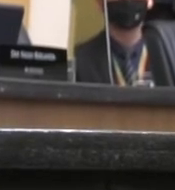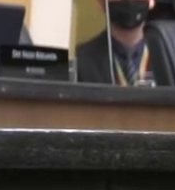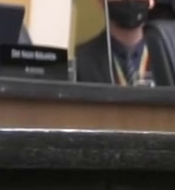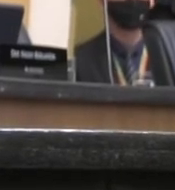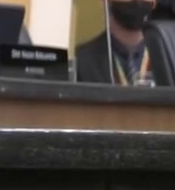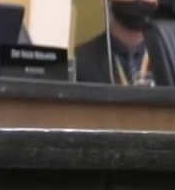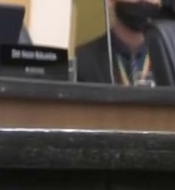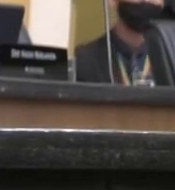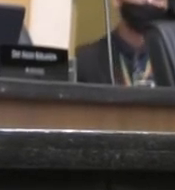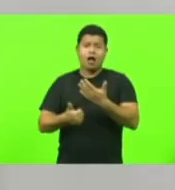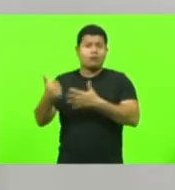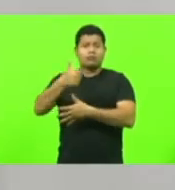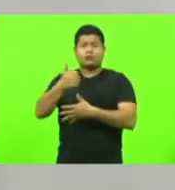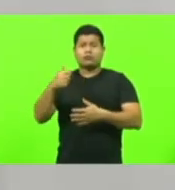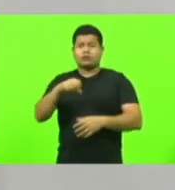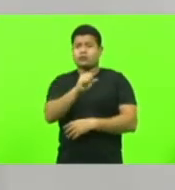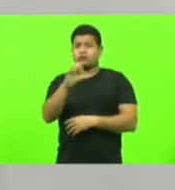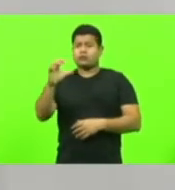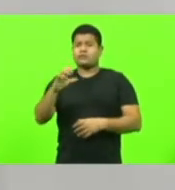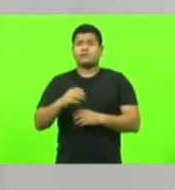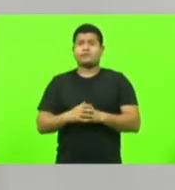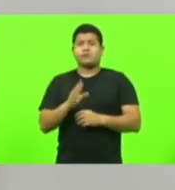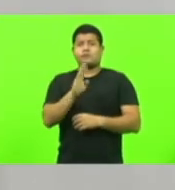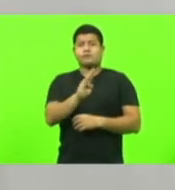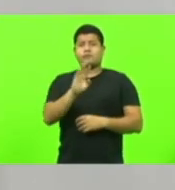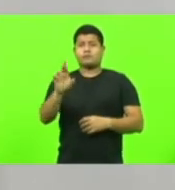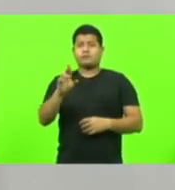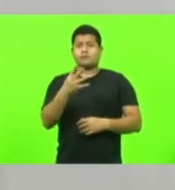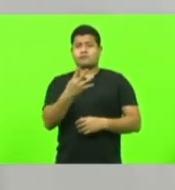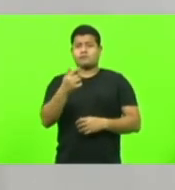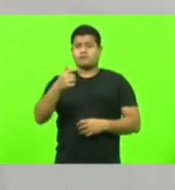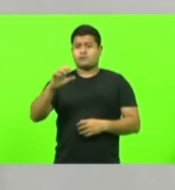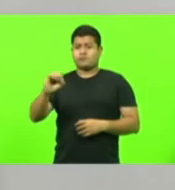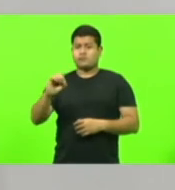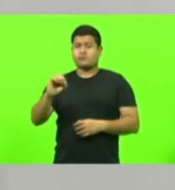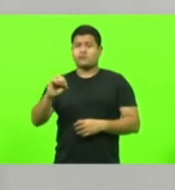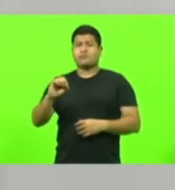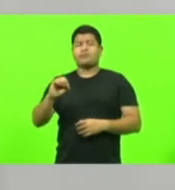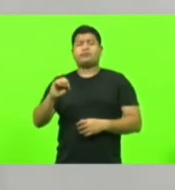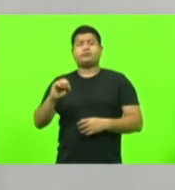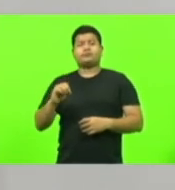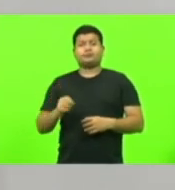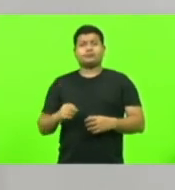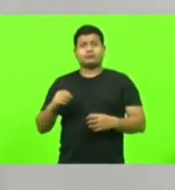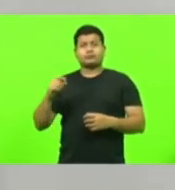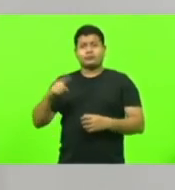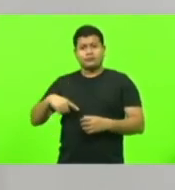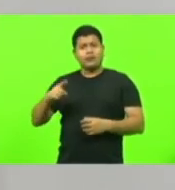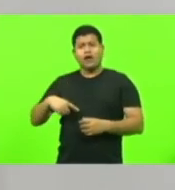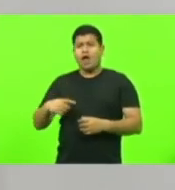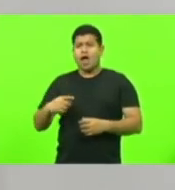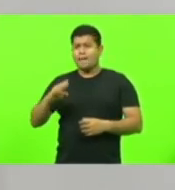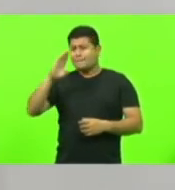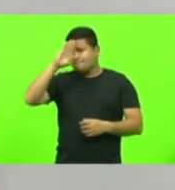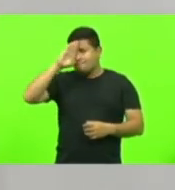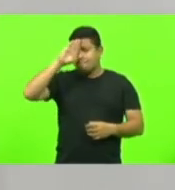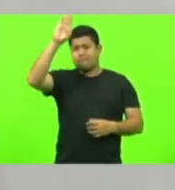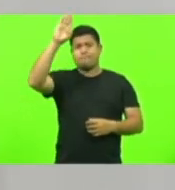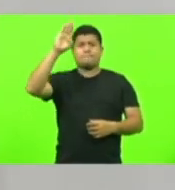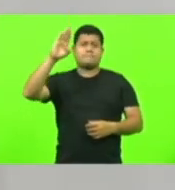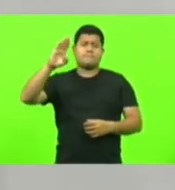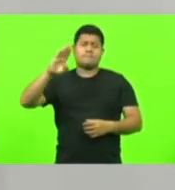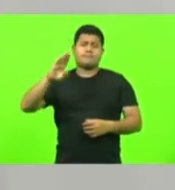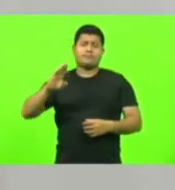dois primeiros lotes da obra br-470 é a prioridade das prioridades em Santa Catarina